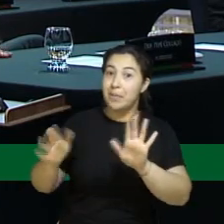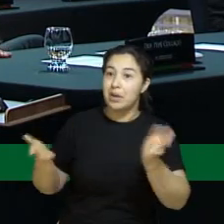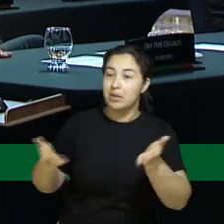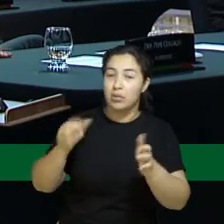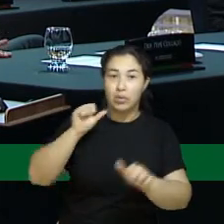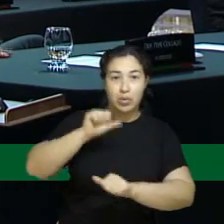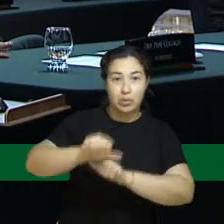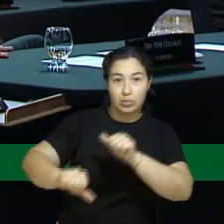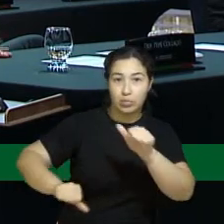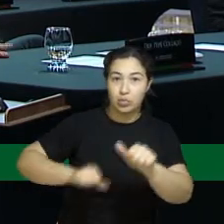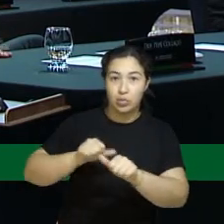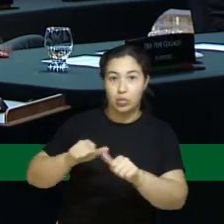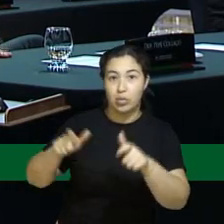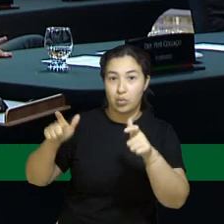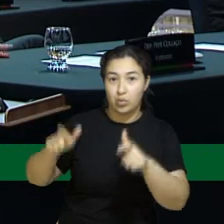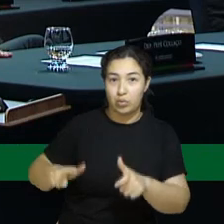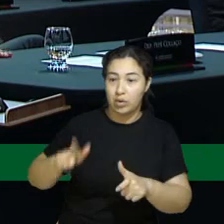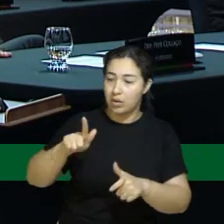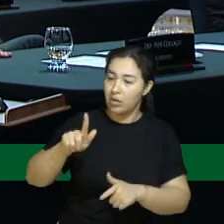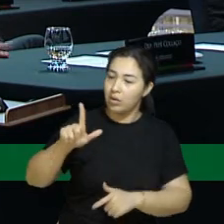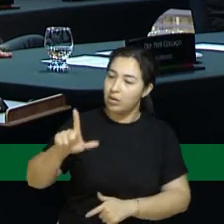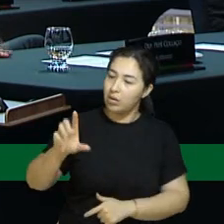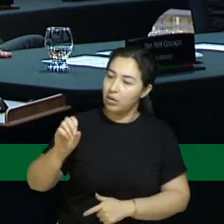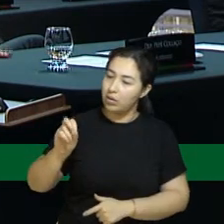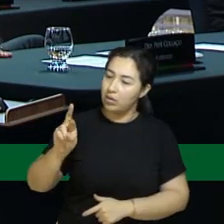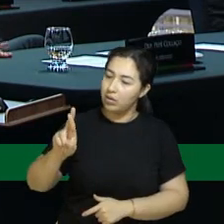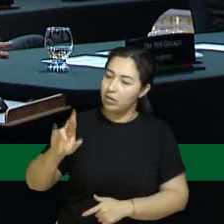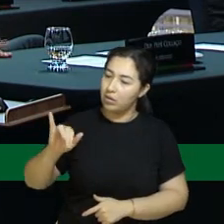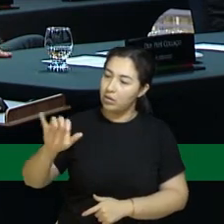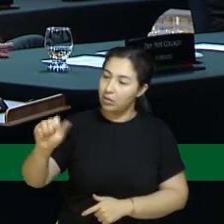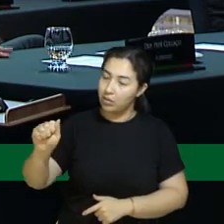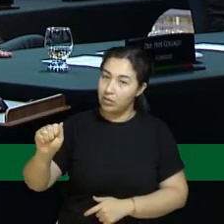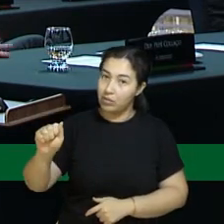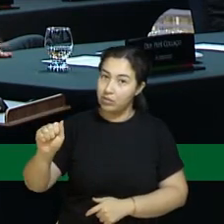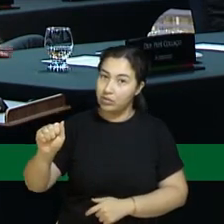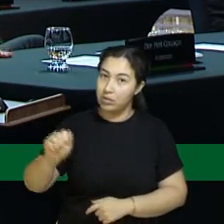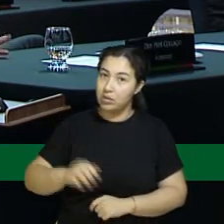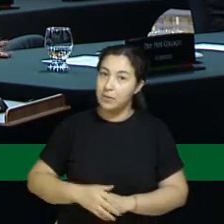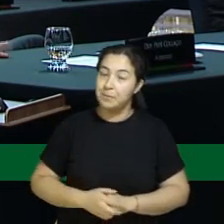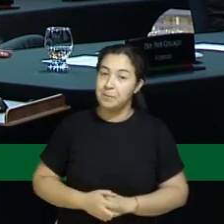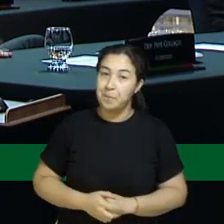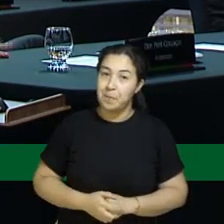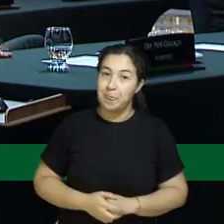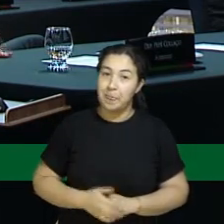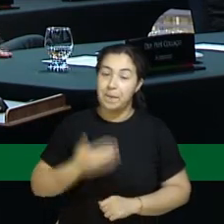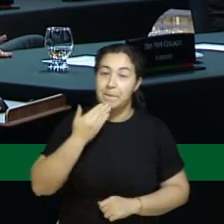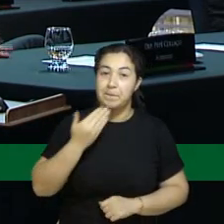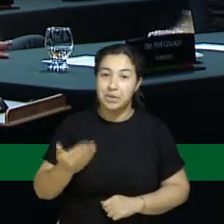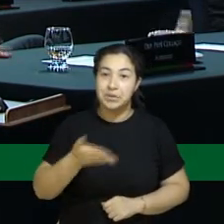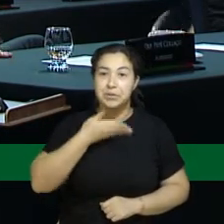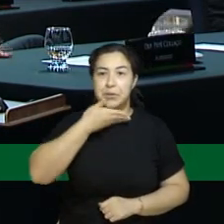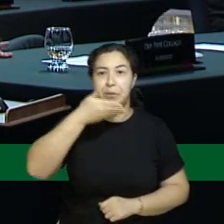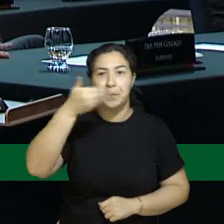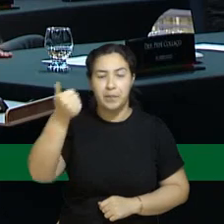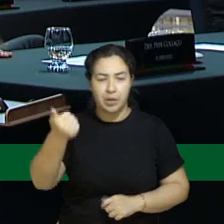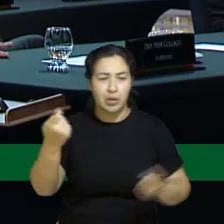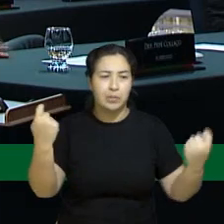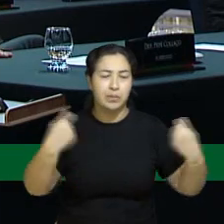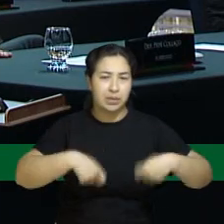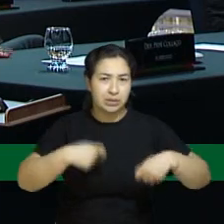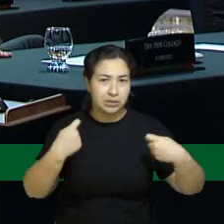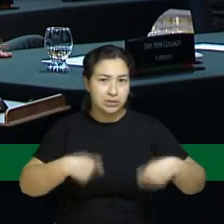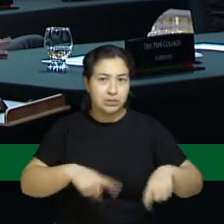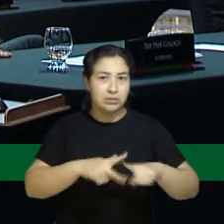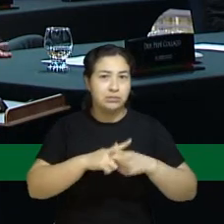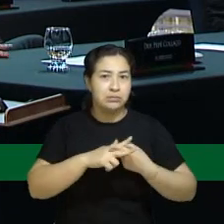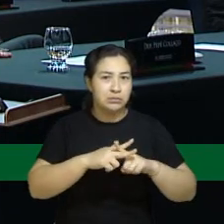da Glória, lá na ligação do ferry boat, que a gente pediu melhorias, inclusive o deputado Napoleão fez um movimento